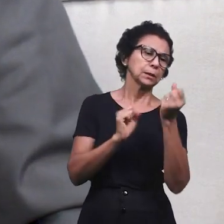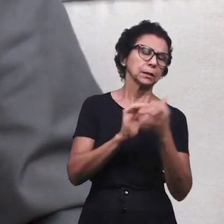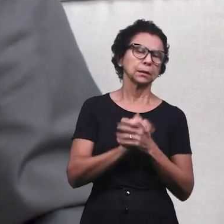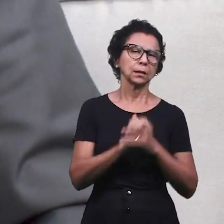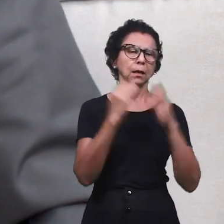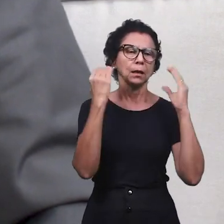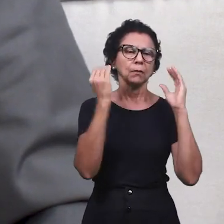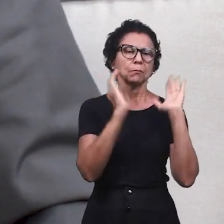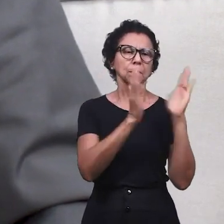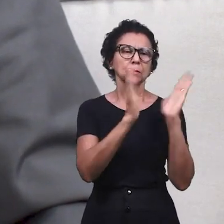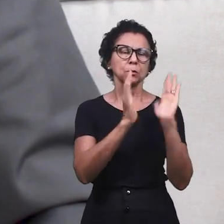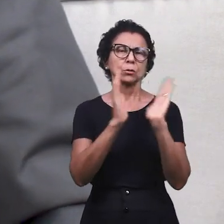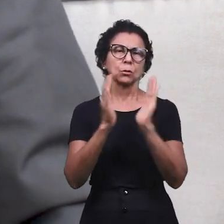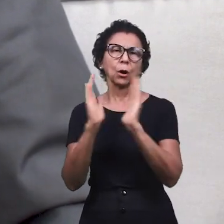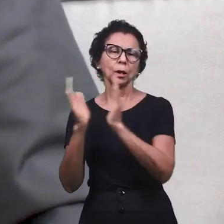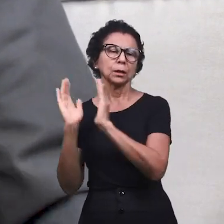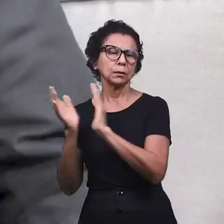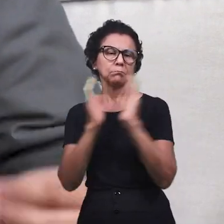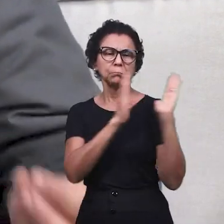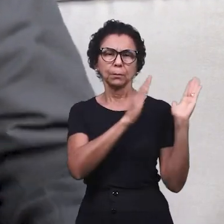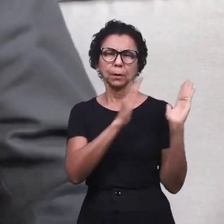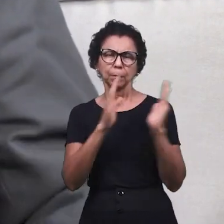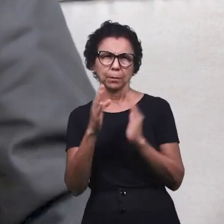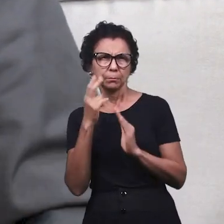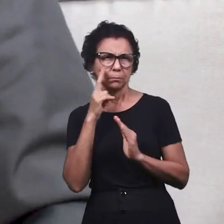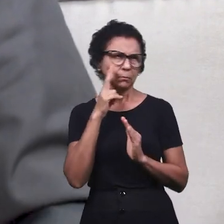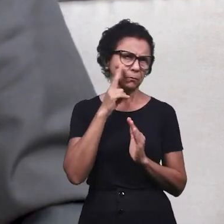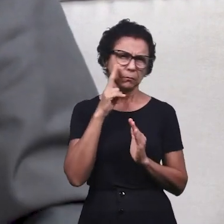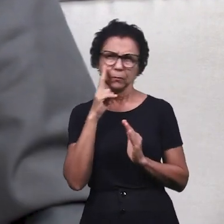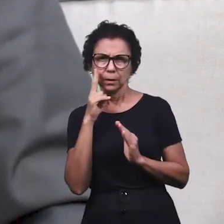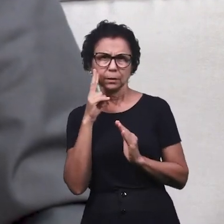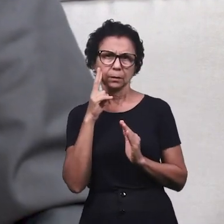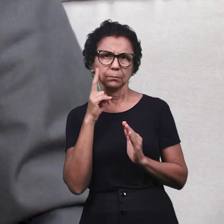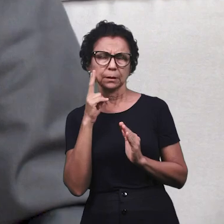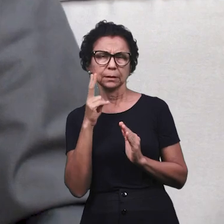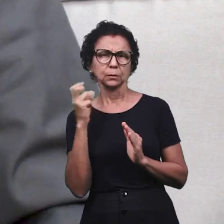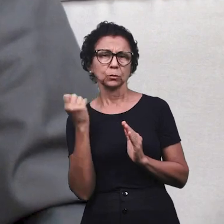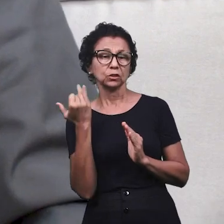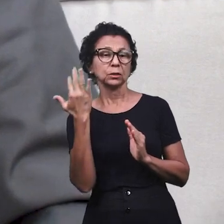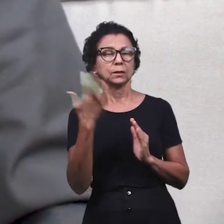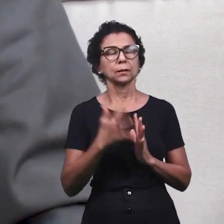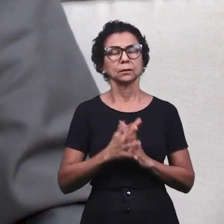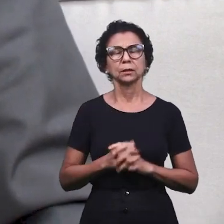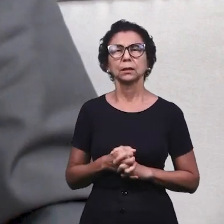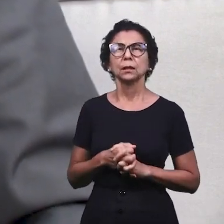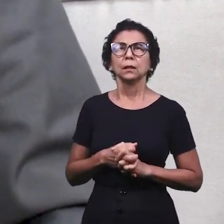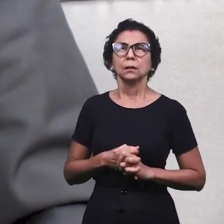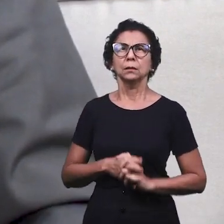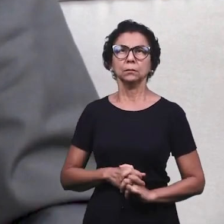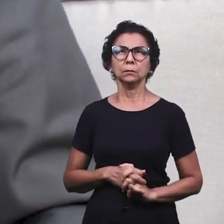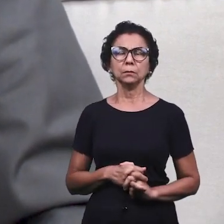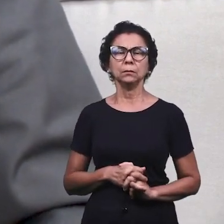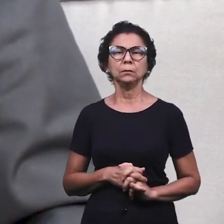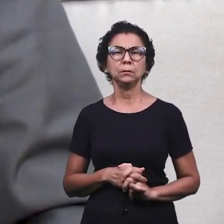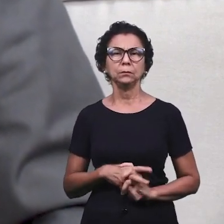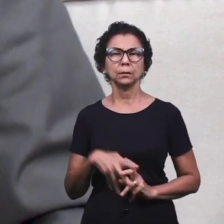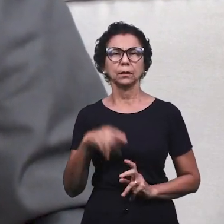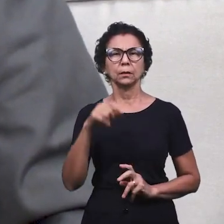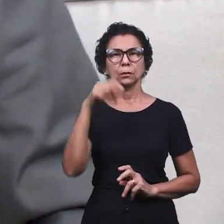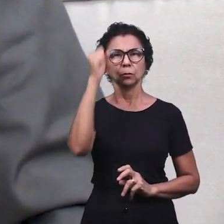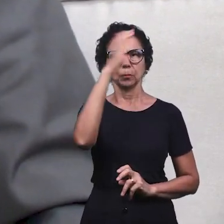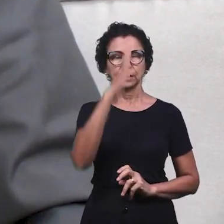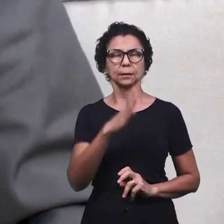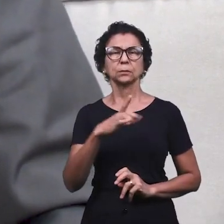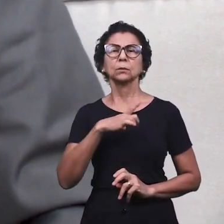ver o histórico, que aí você consegue através de alguma empresa no Brasil, ou também tem grandes empresas de consultoria,